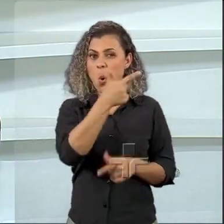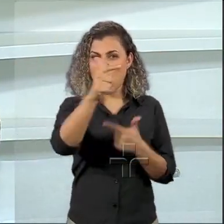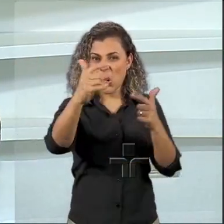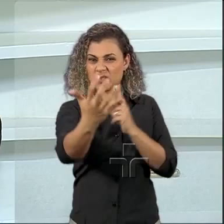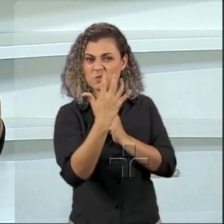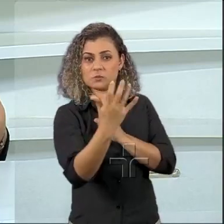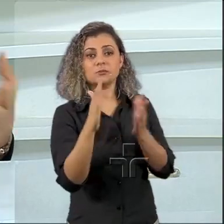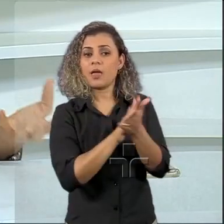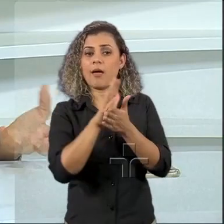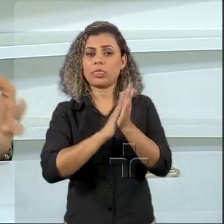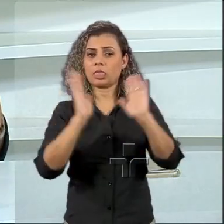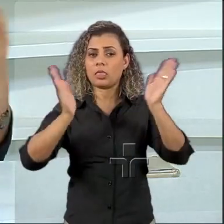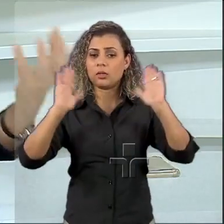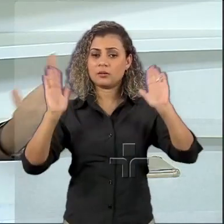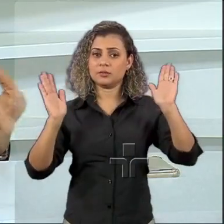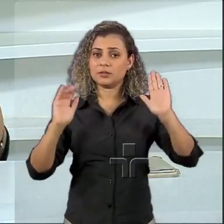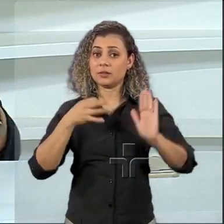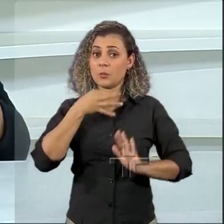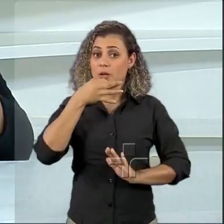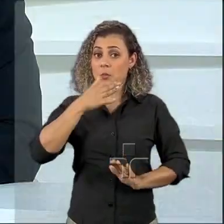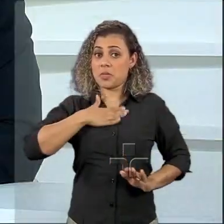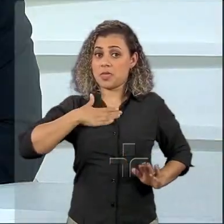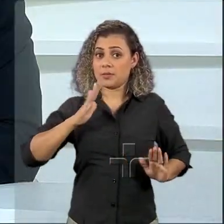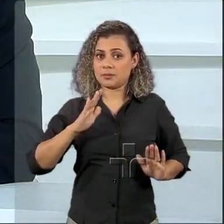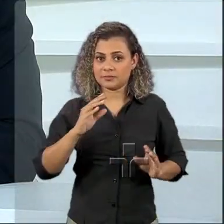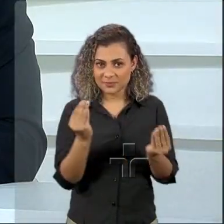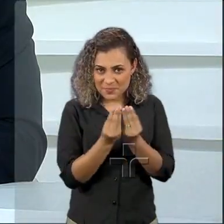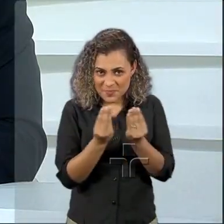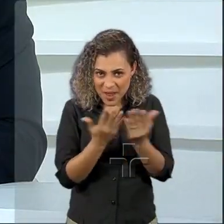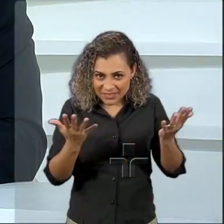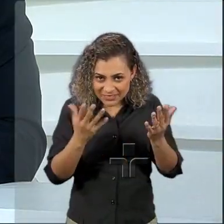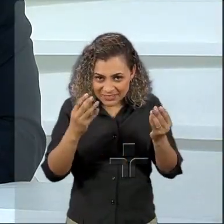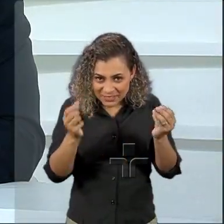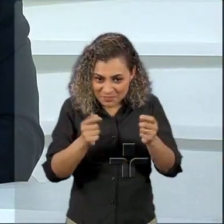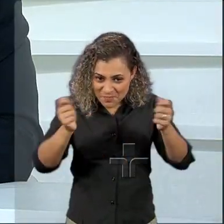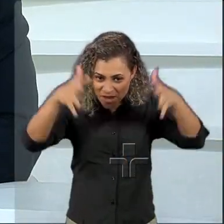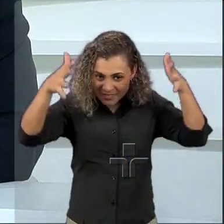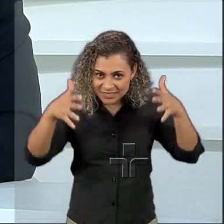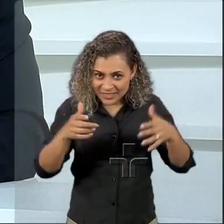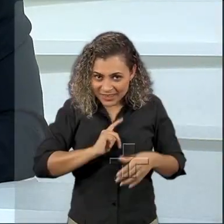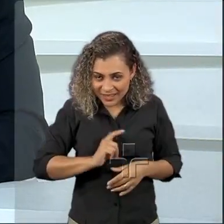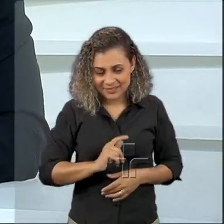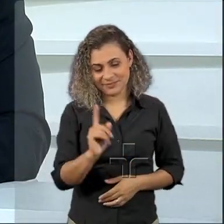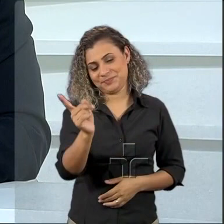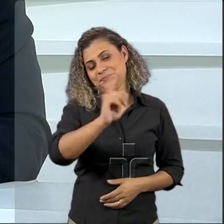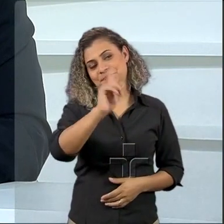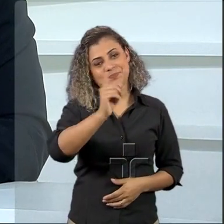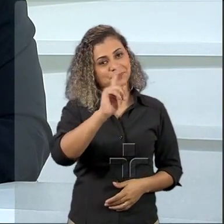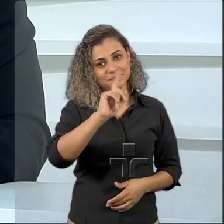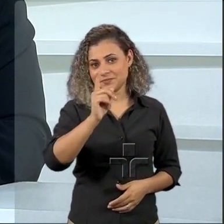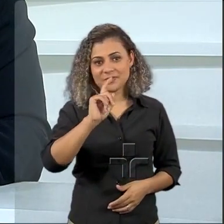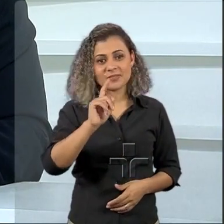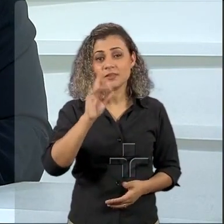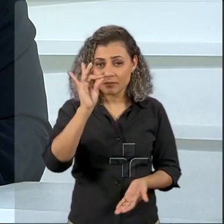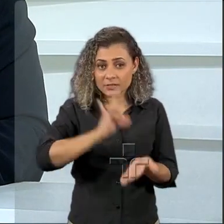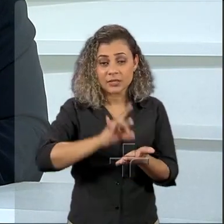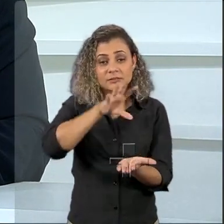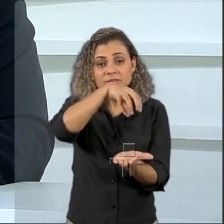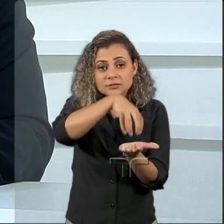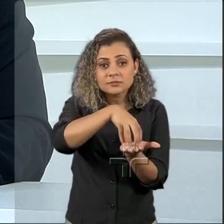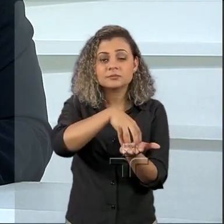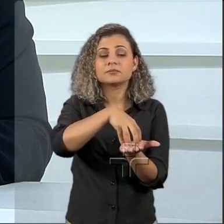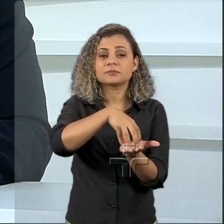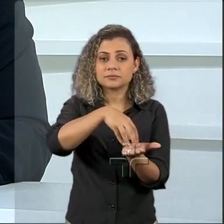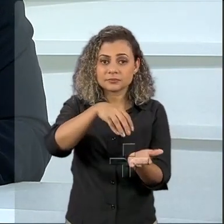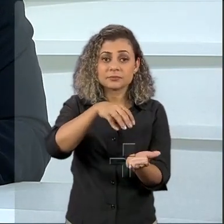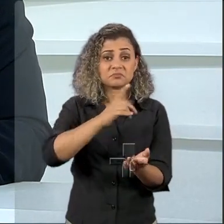buscar. Então, Agora, assim, não há mágica, né? Não há mágica, porque, de uma forma ou de outra, esse centrão, ao qual